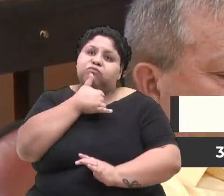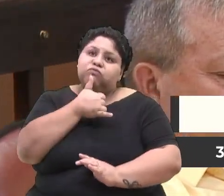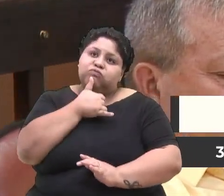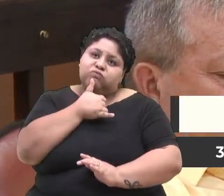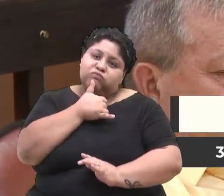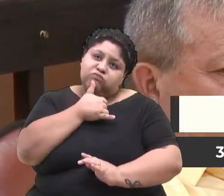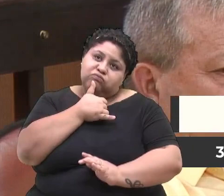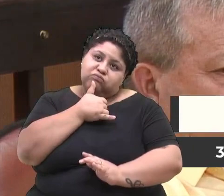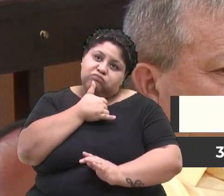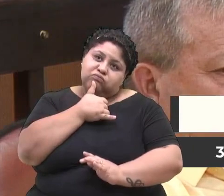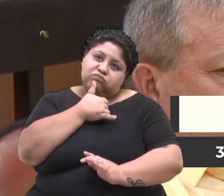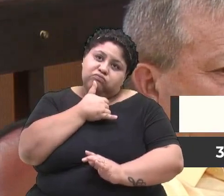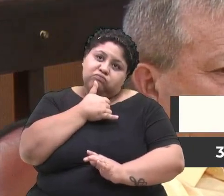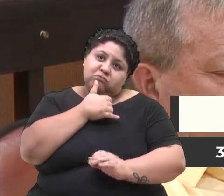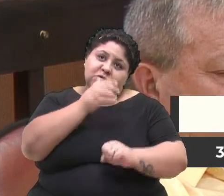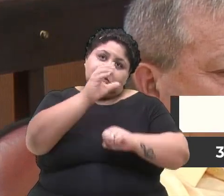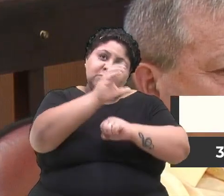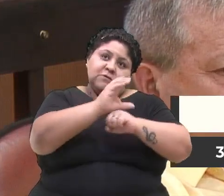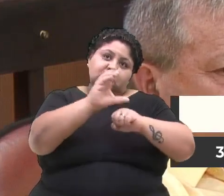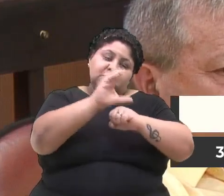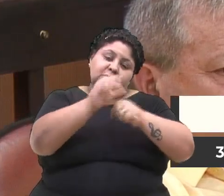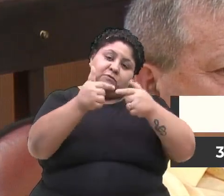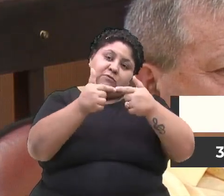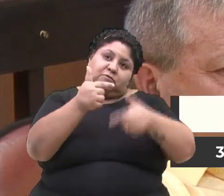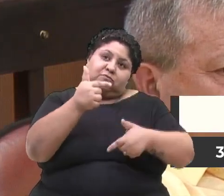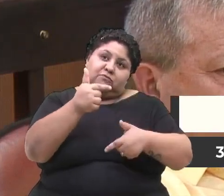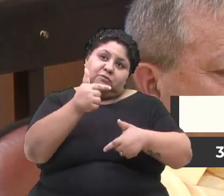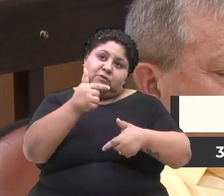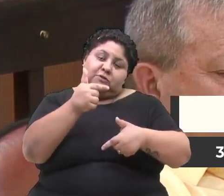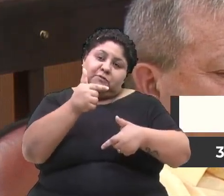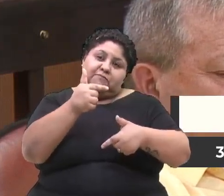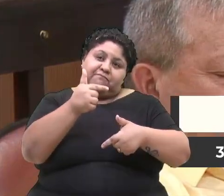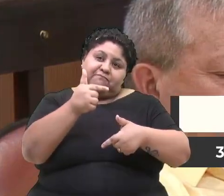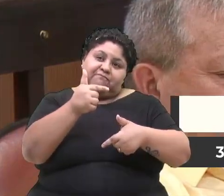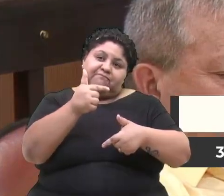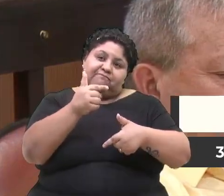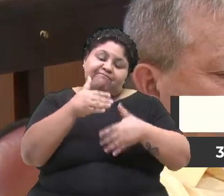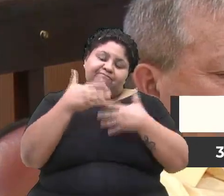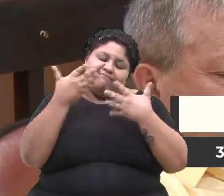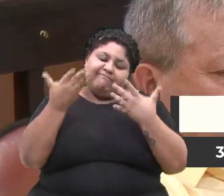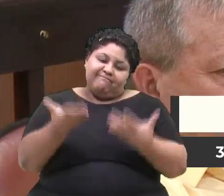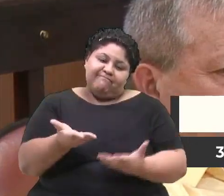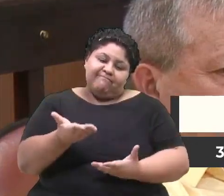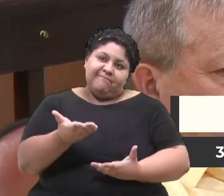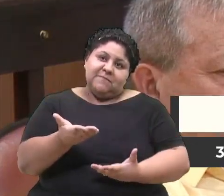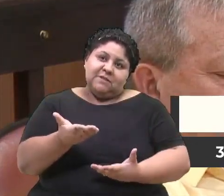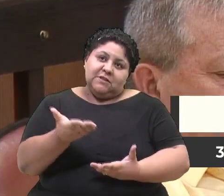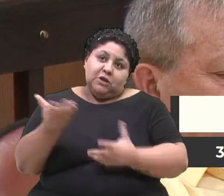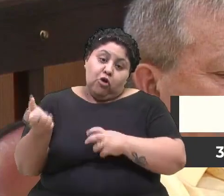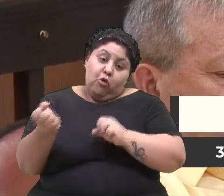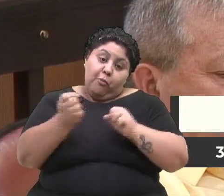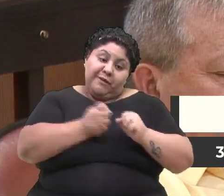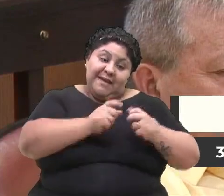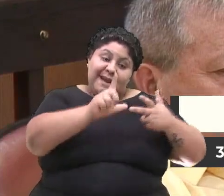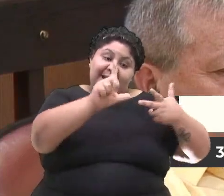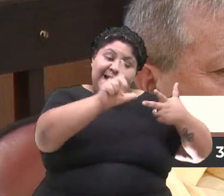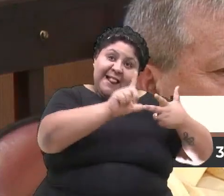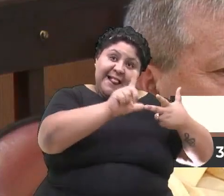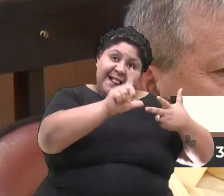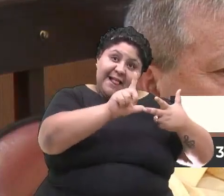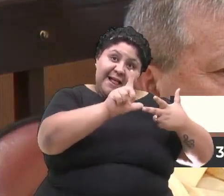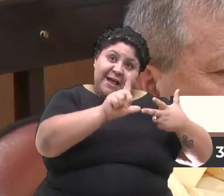ser inconstitucional de uma DIN. Então, fica um brete entre o Poder Legislativo e o